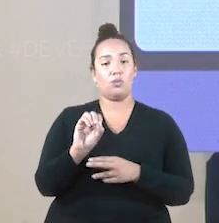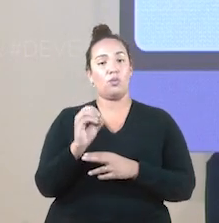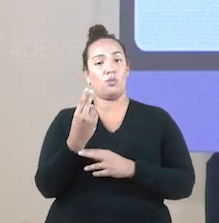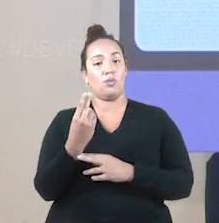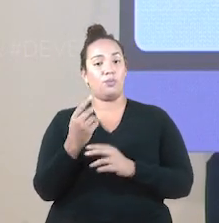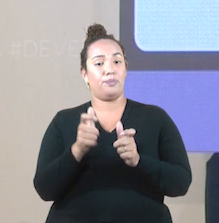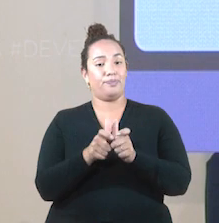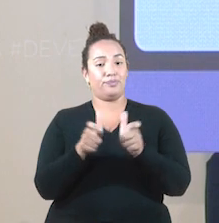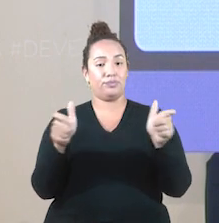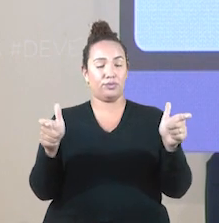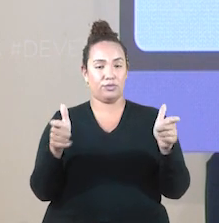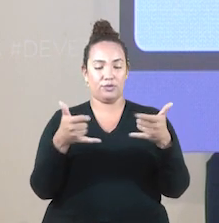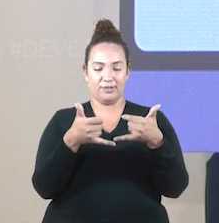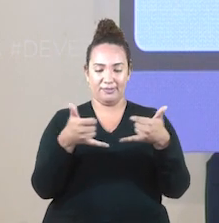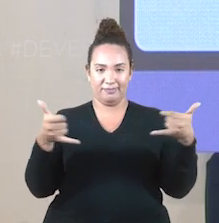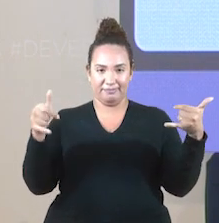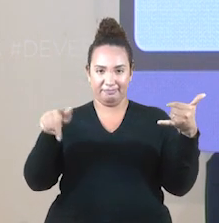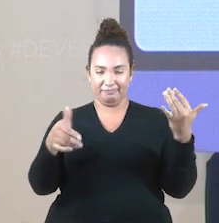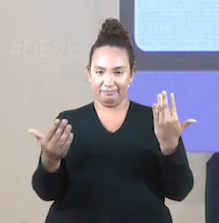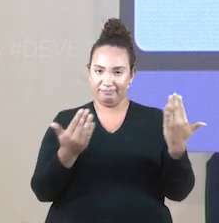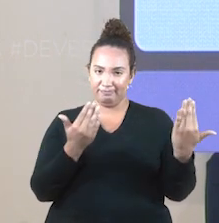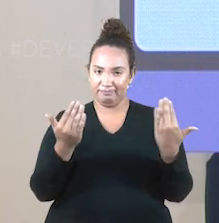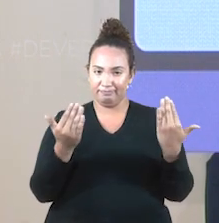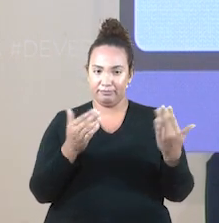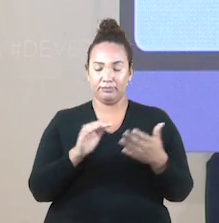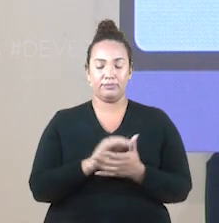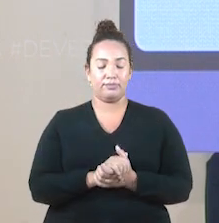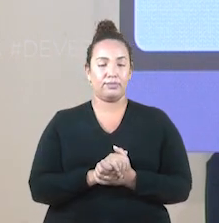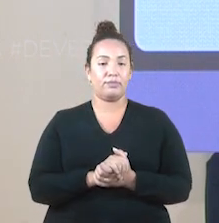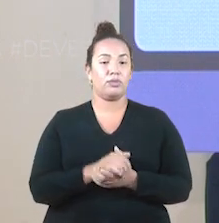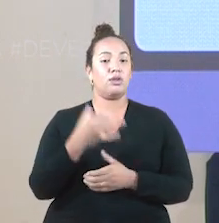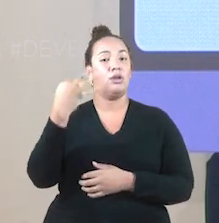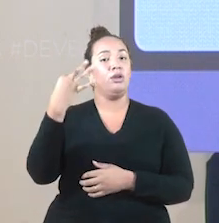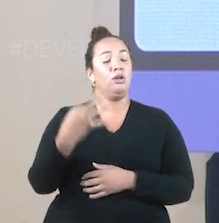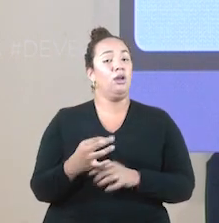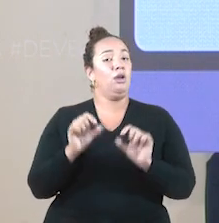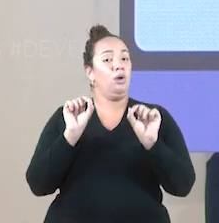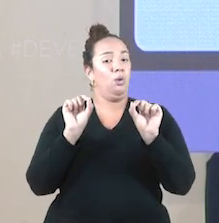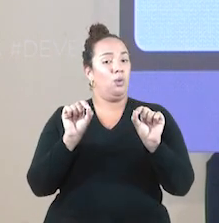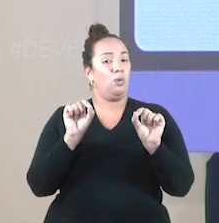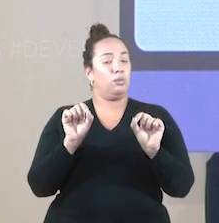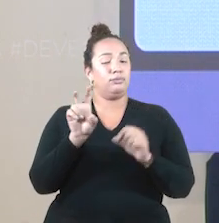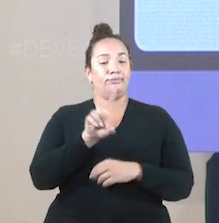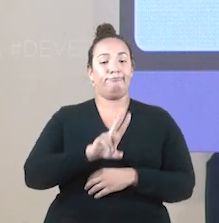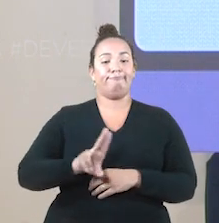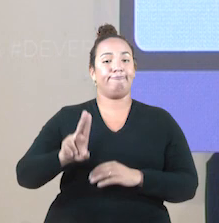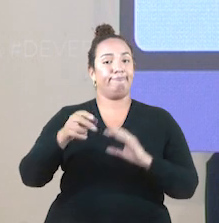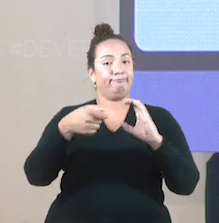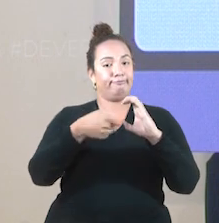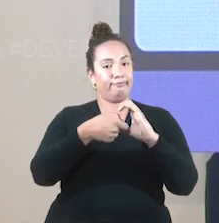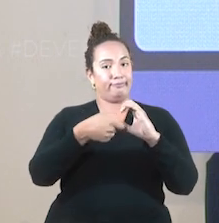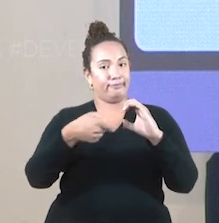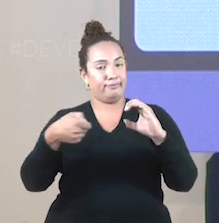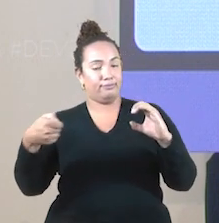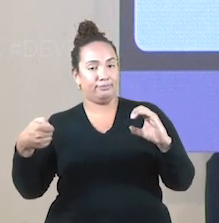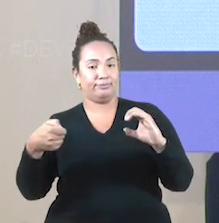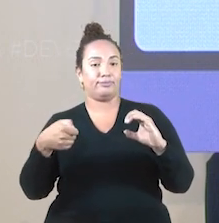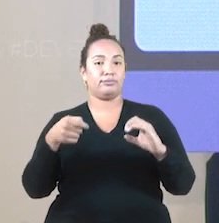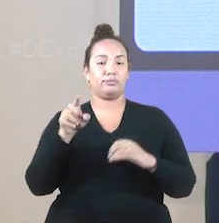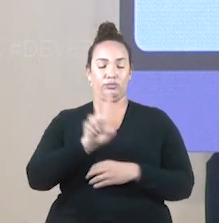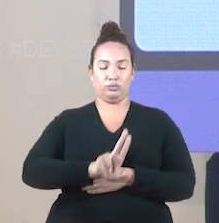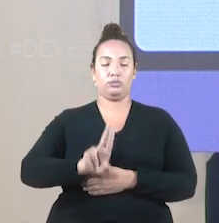pedaço grandão desse de barbante, o ideal é medirmos com a trena, que vai medi-los